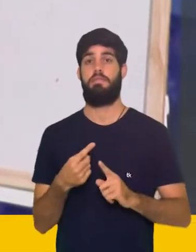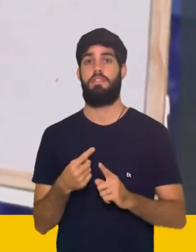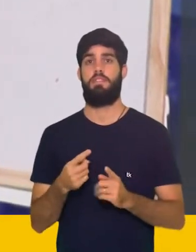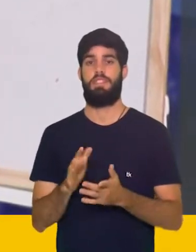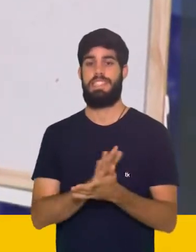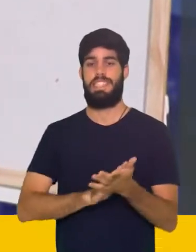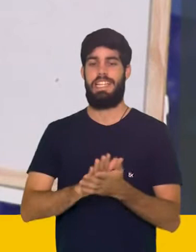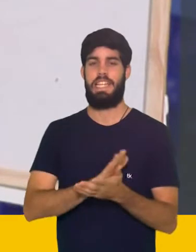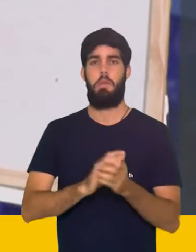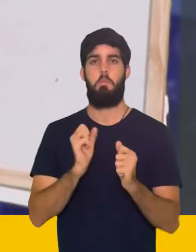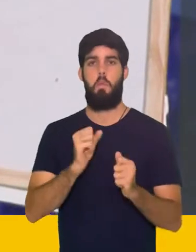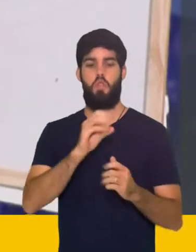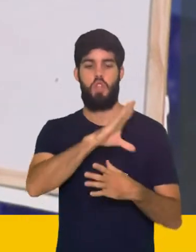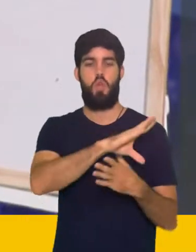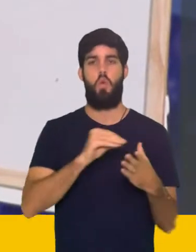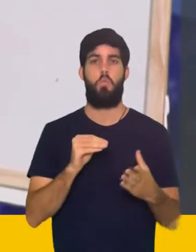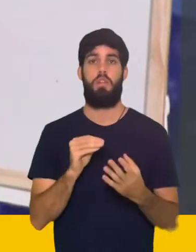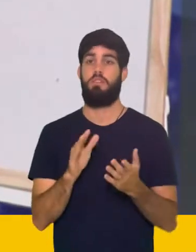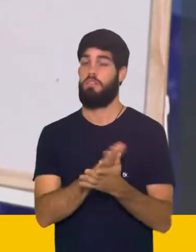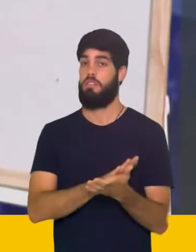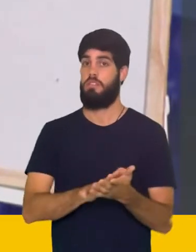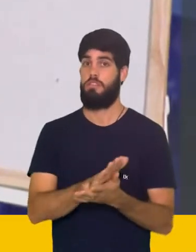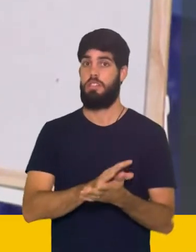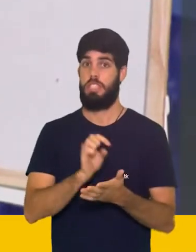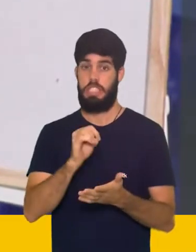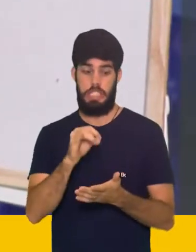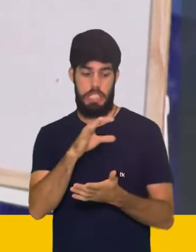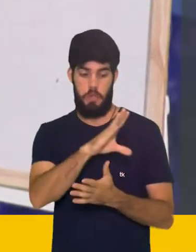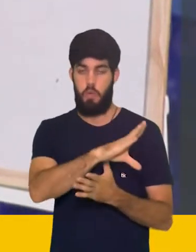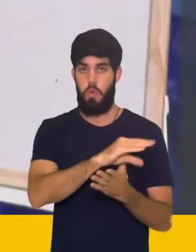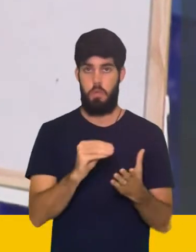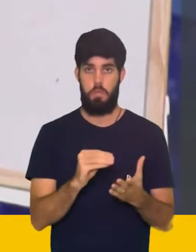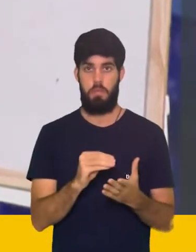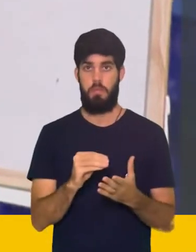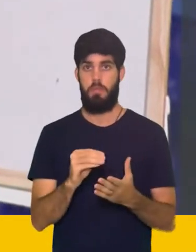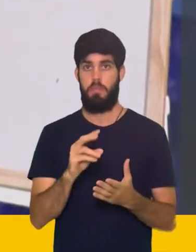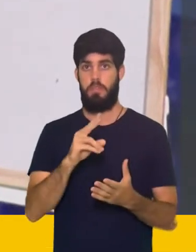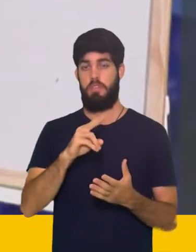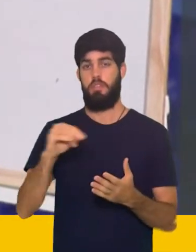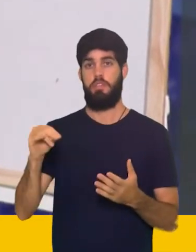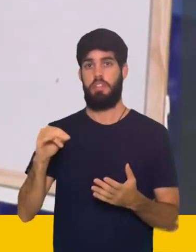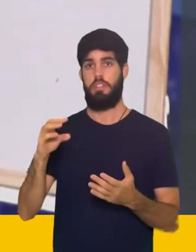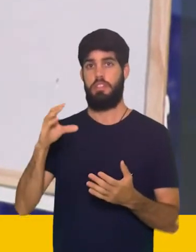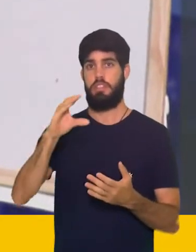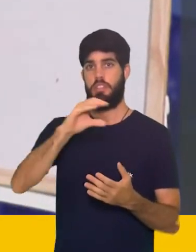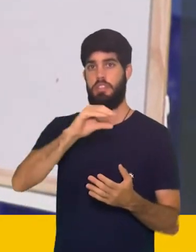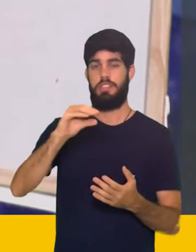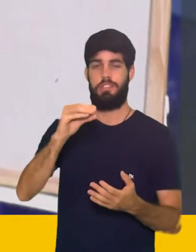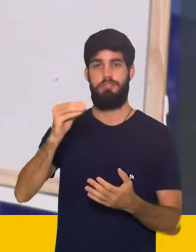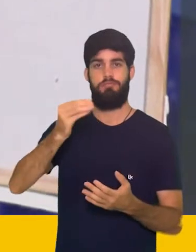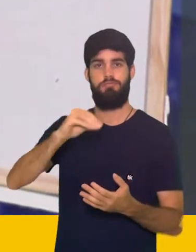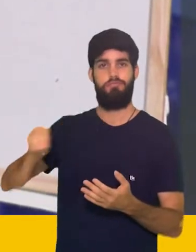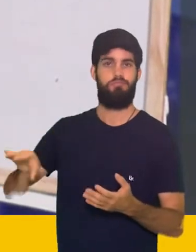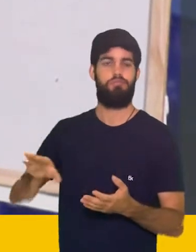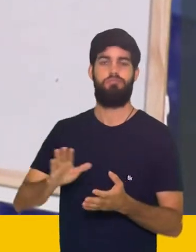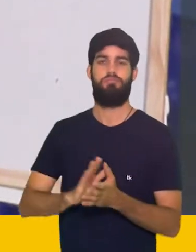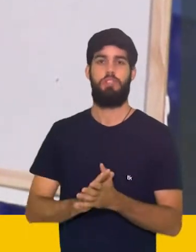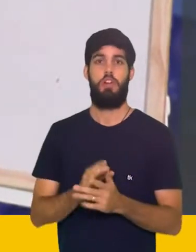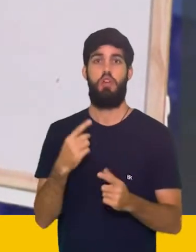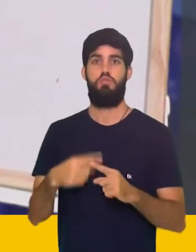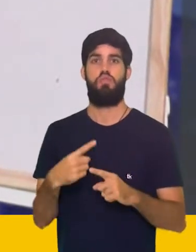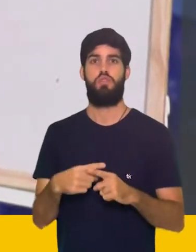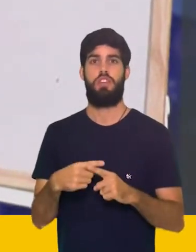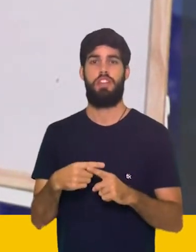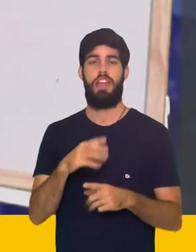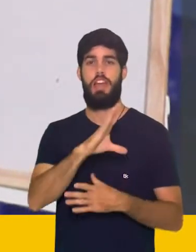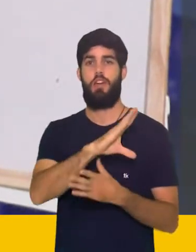ser copiado, nada. O que você copiar daquele texto vai ser retirado da sua produção, porque é